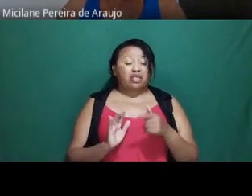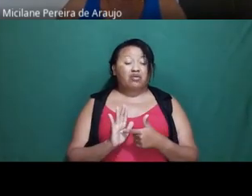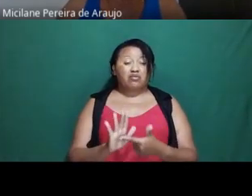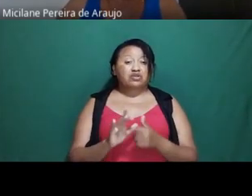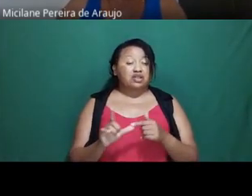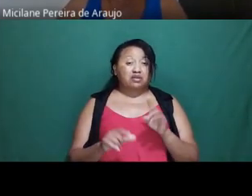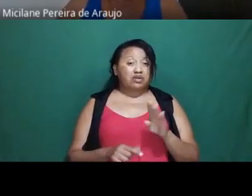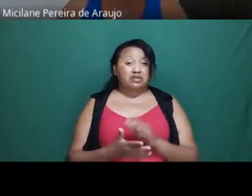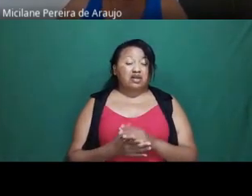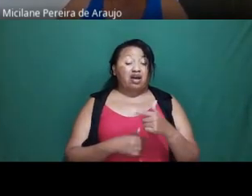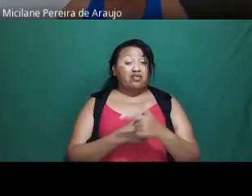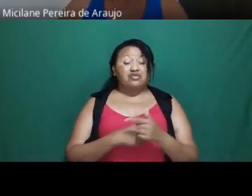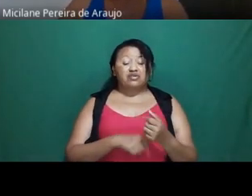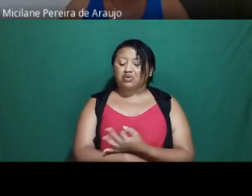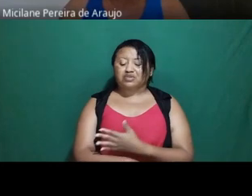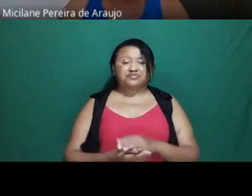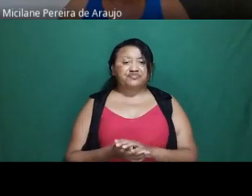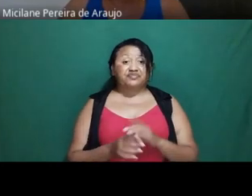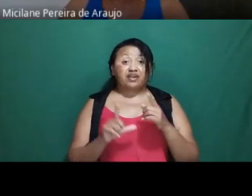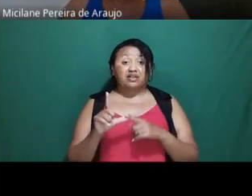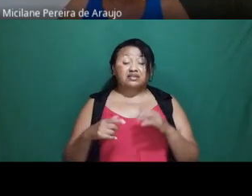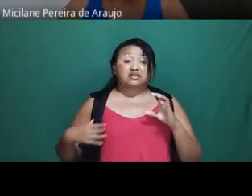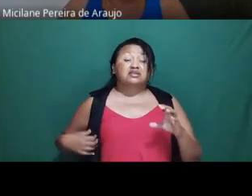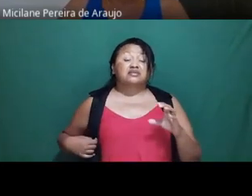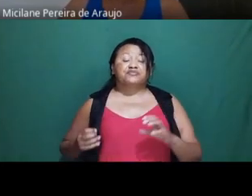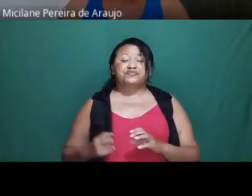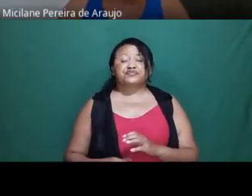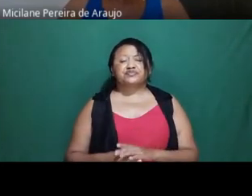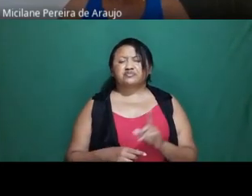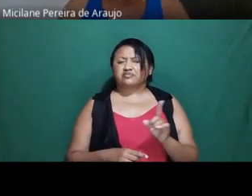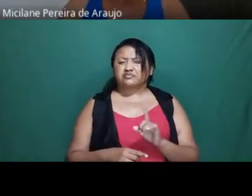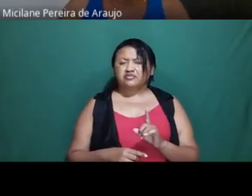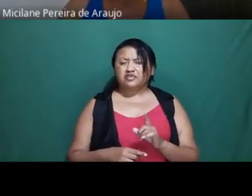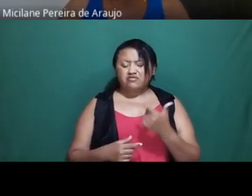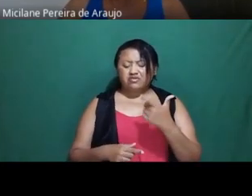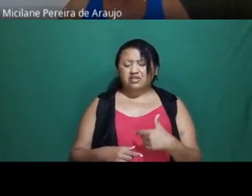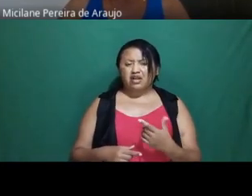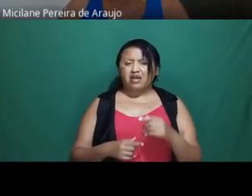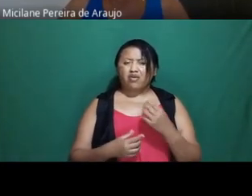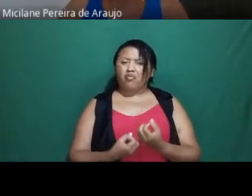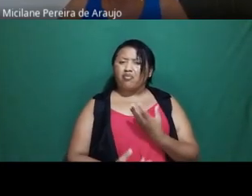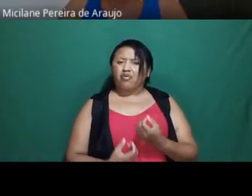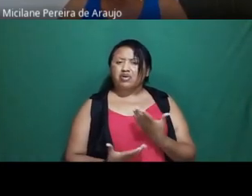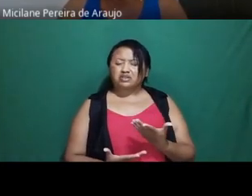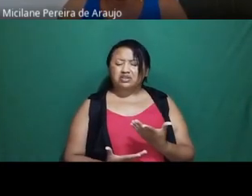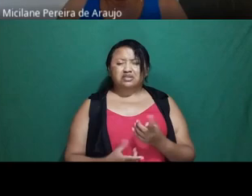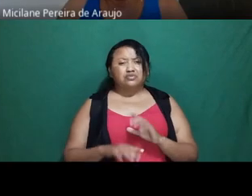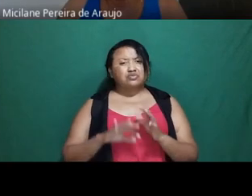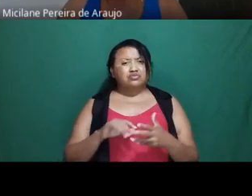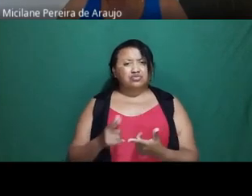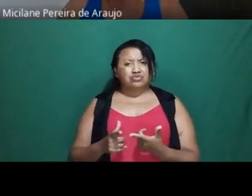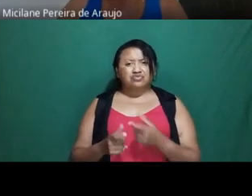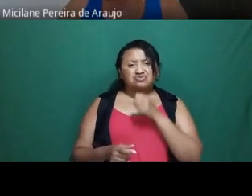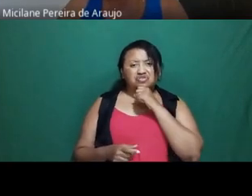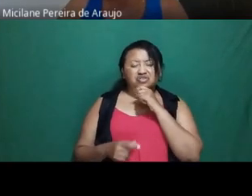não apresenta na letra b a função emotiva letras letra c não serei o poeta de um mundo caduco também não cantarei